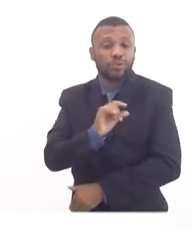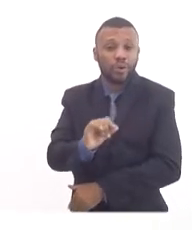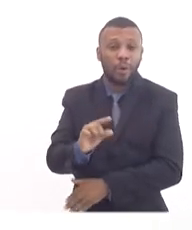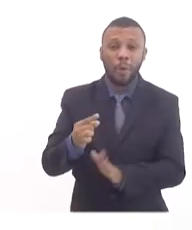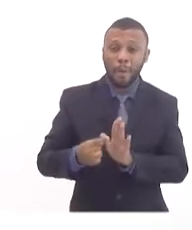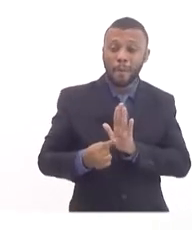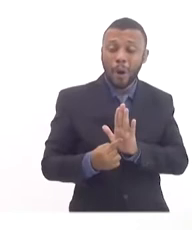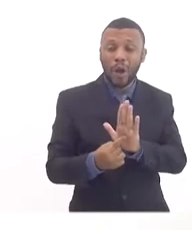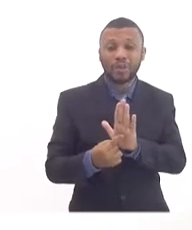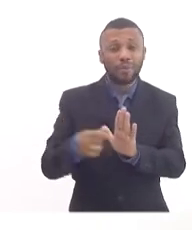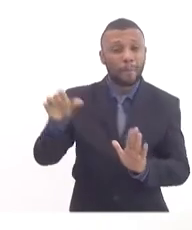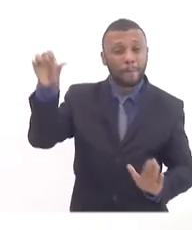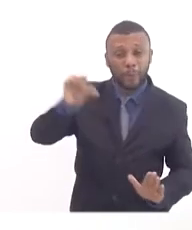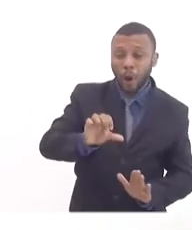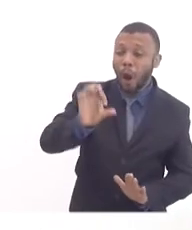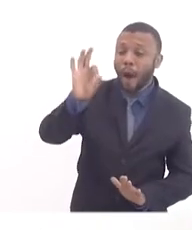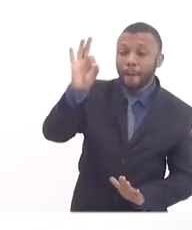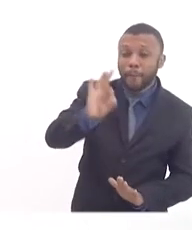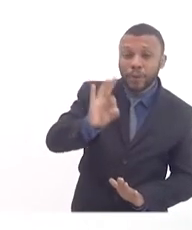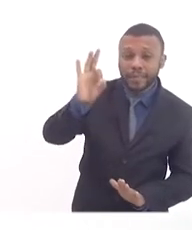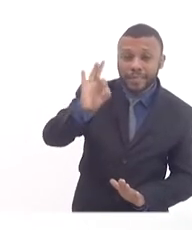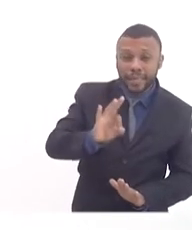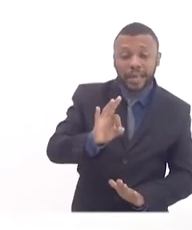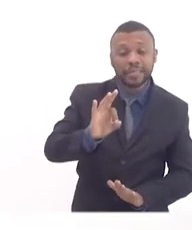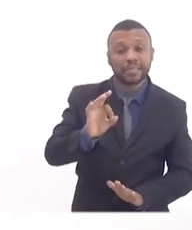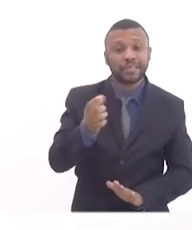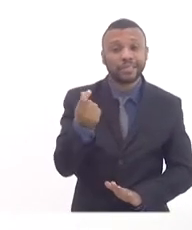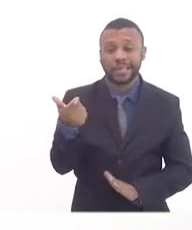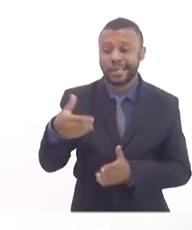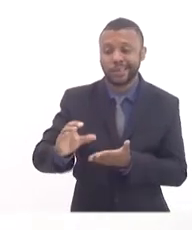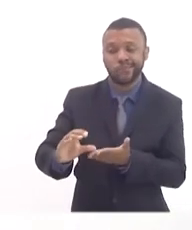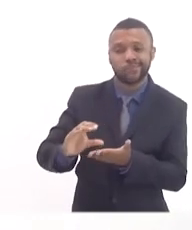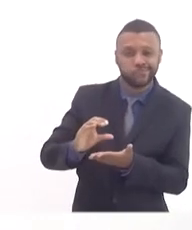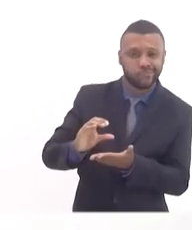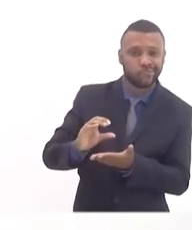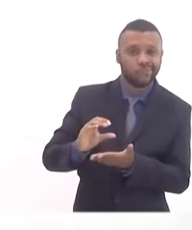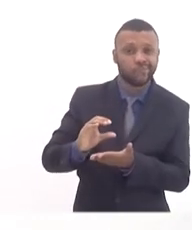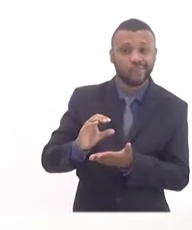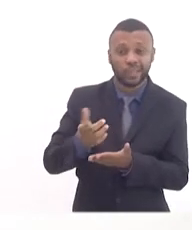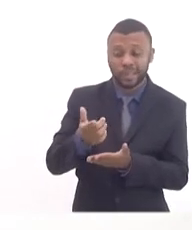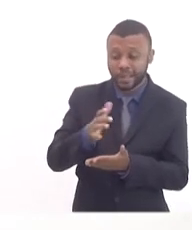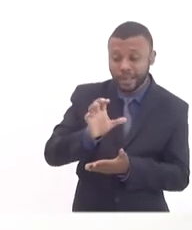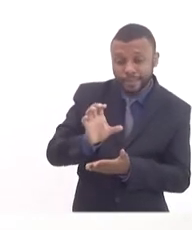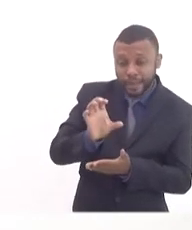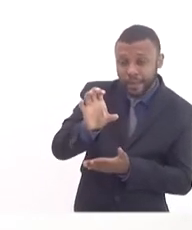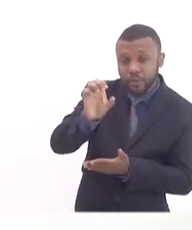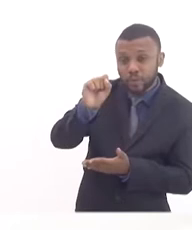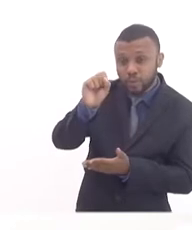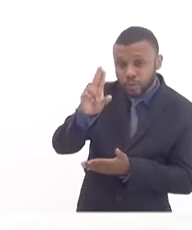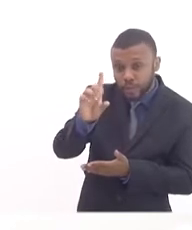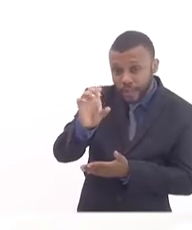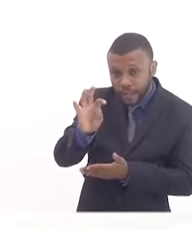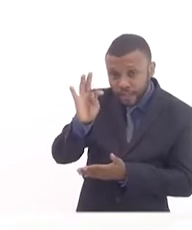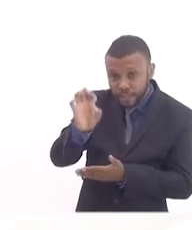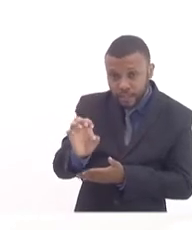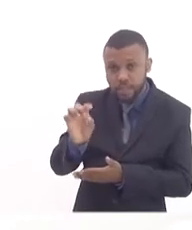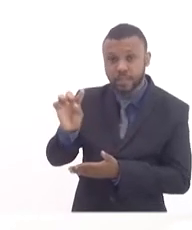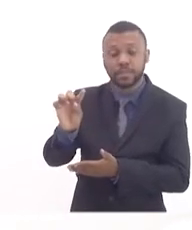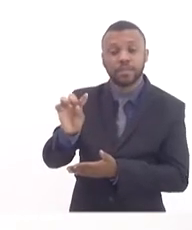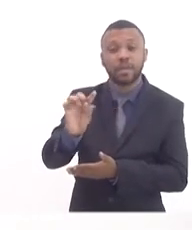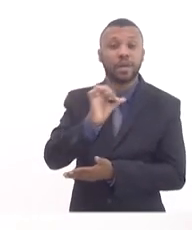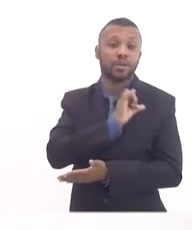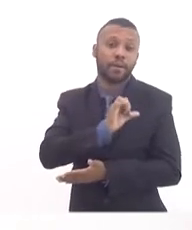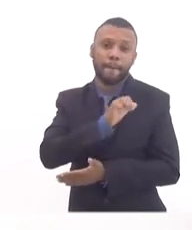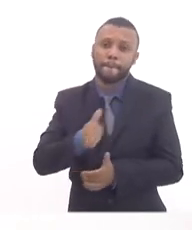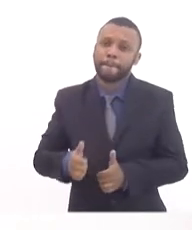indicador de renda de todo Sudeste e para que o Estado do Rio de Janeiro é melhor Olha sua taxa de desemprego